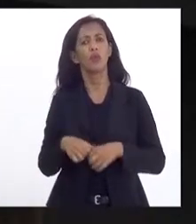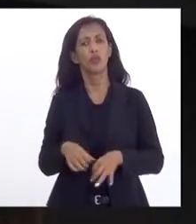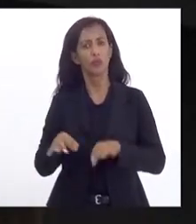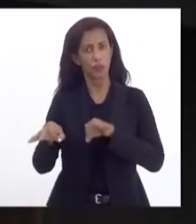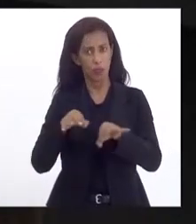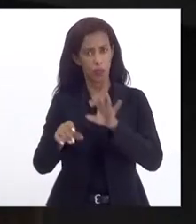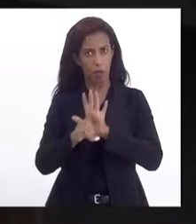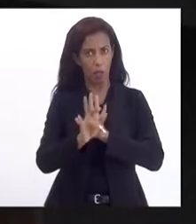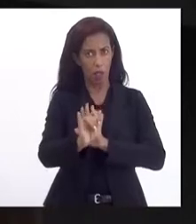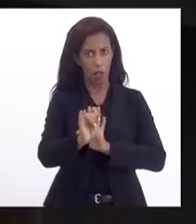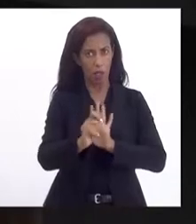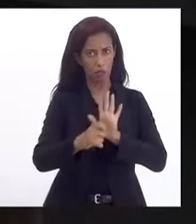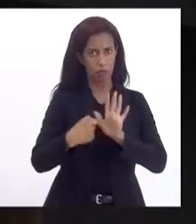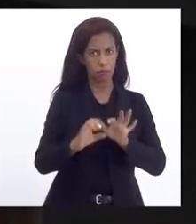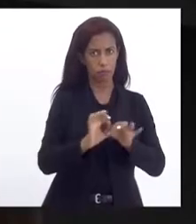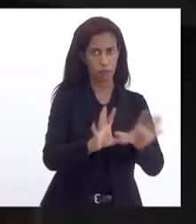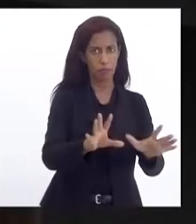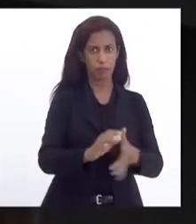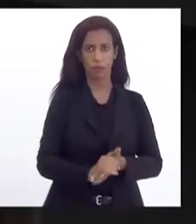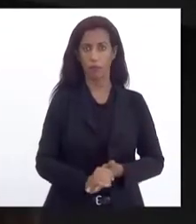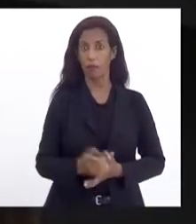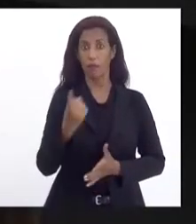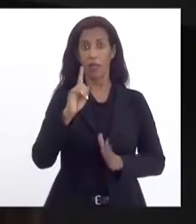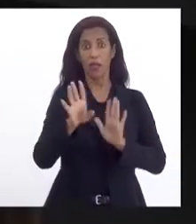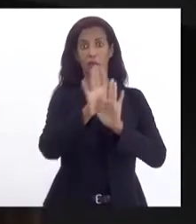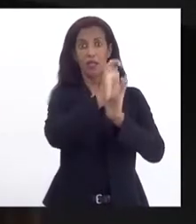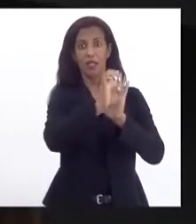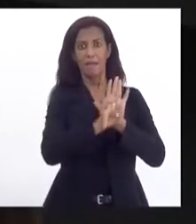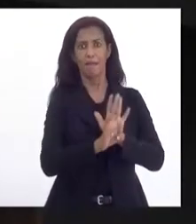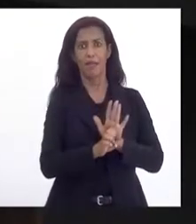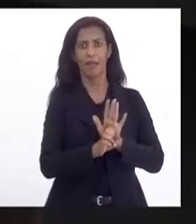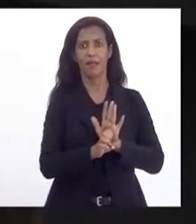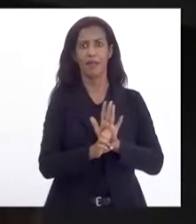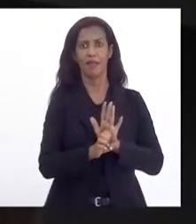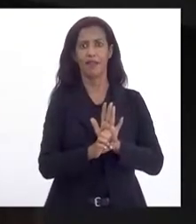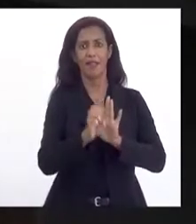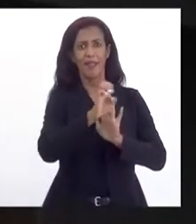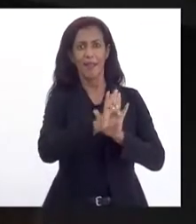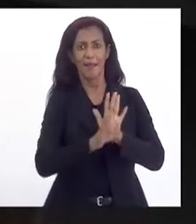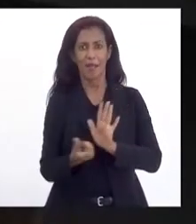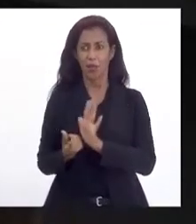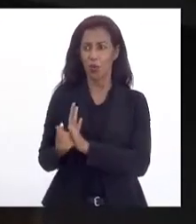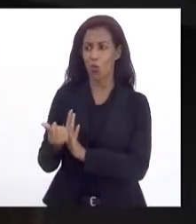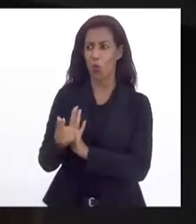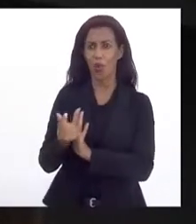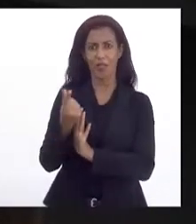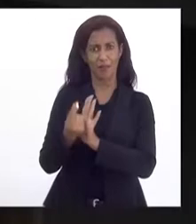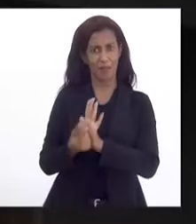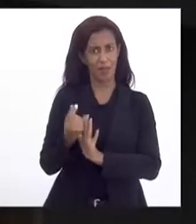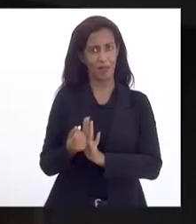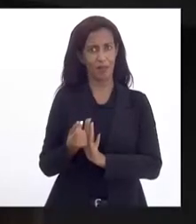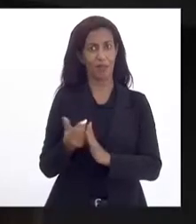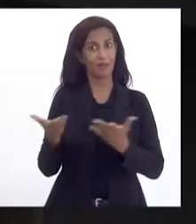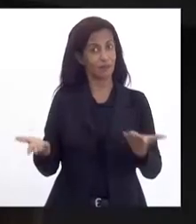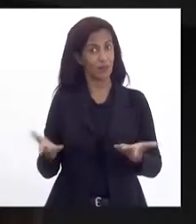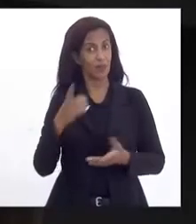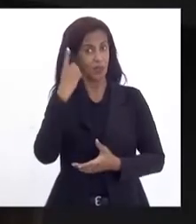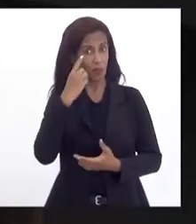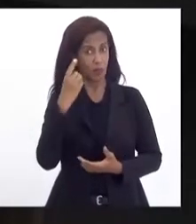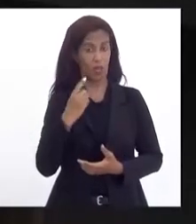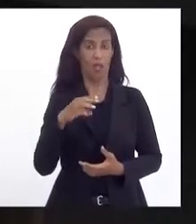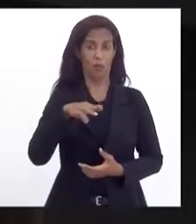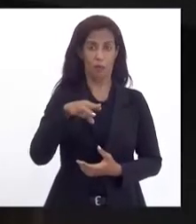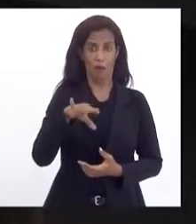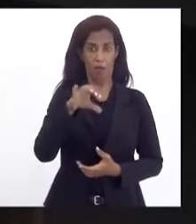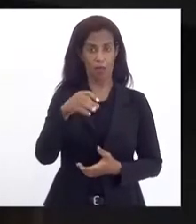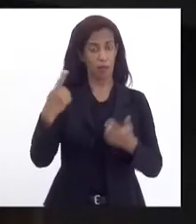lei autorizativo? Não. Fiz emenda ao orçamento. O que o deputado Carlos Augusto devia fazer, Carlos Macedo, e vou